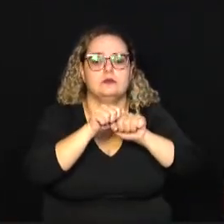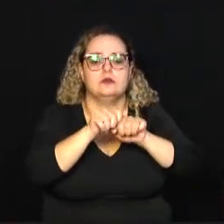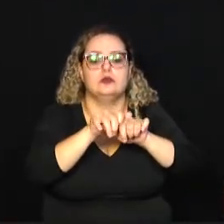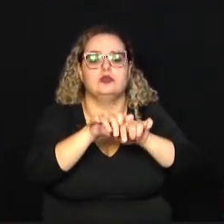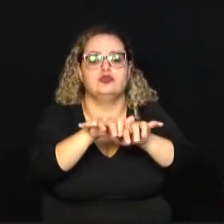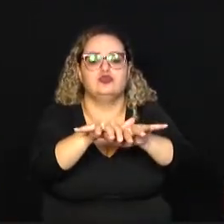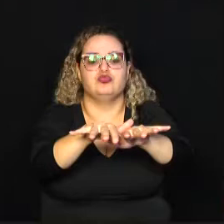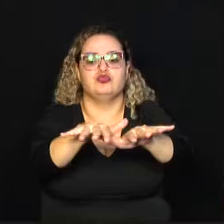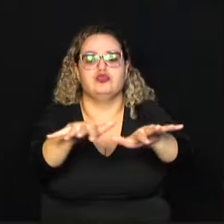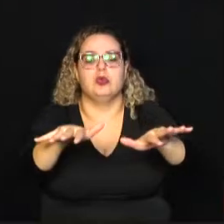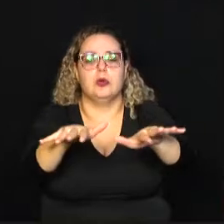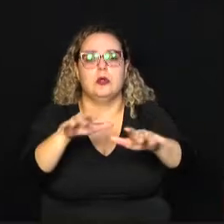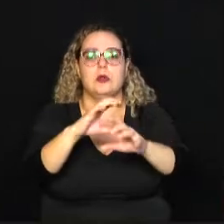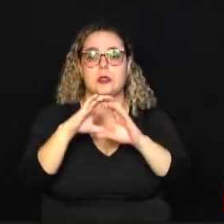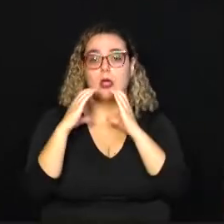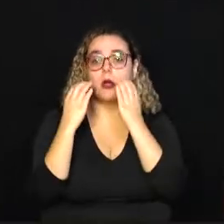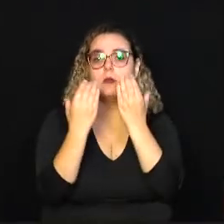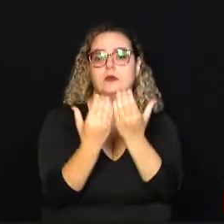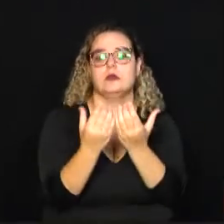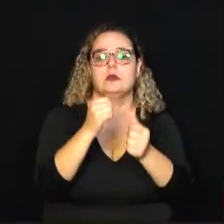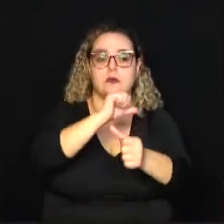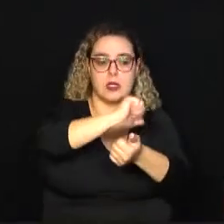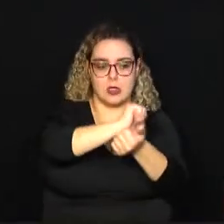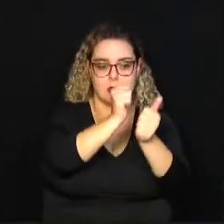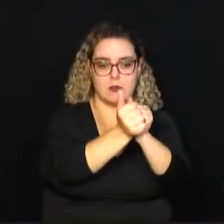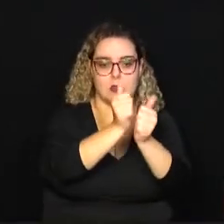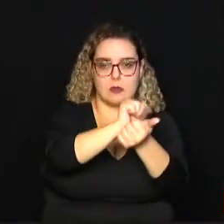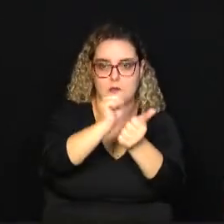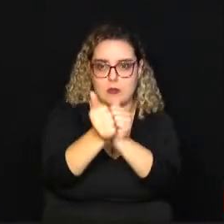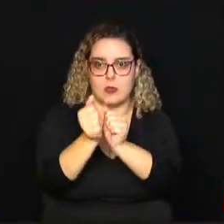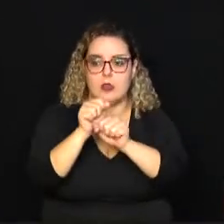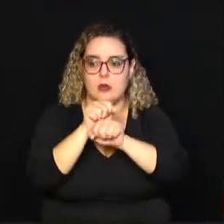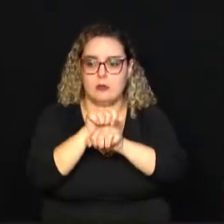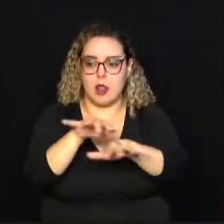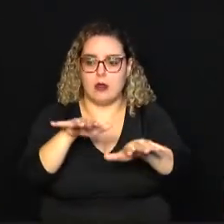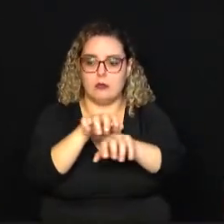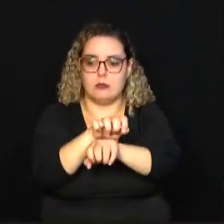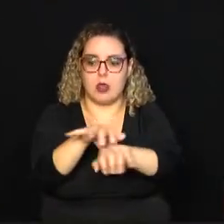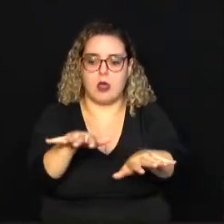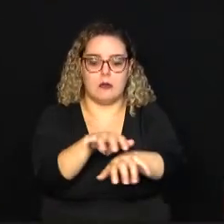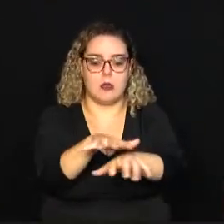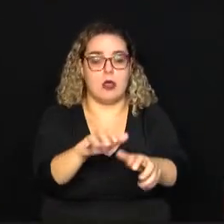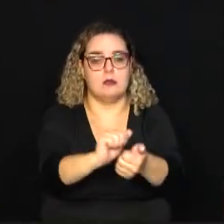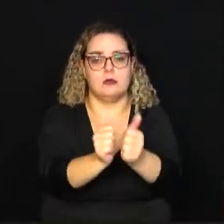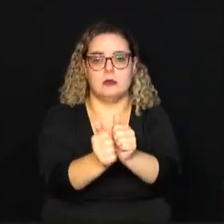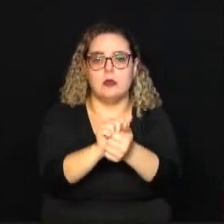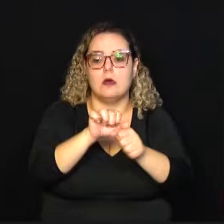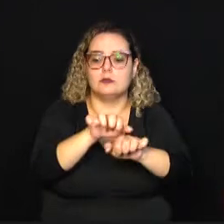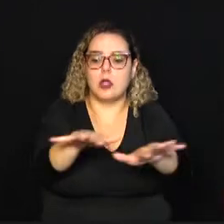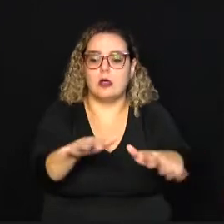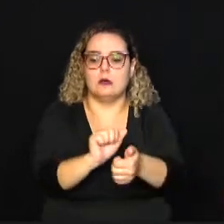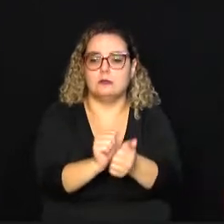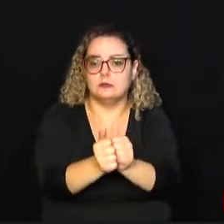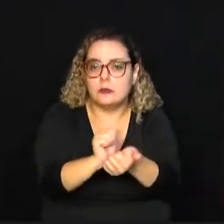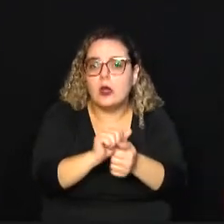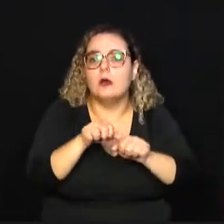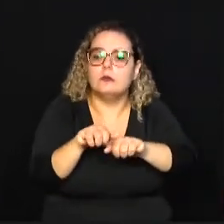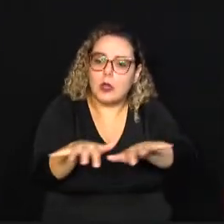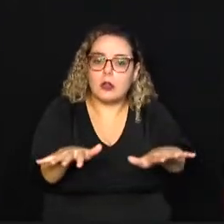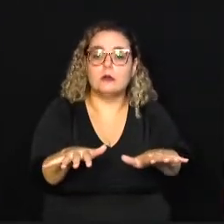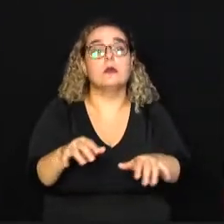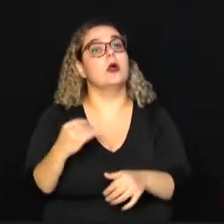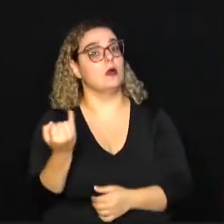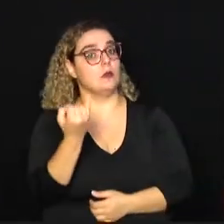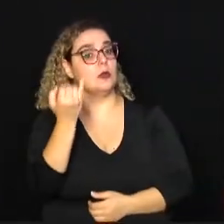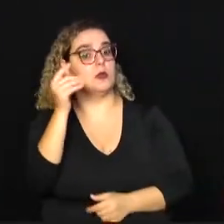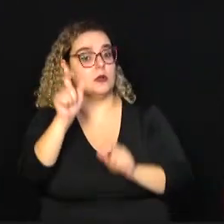na comunidade e vai contaminando mais gente, né? É importante as pessoas saberem que um vírus ele